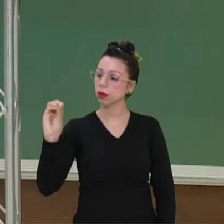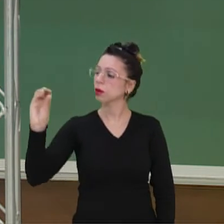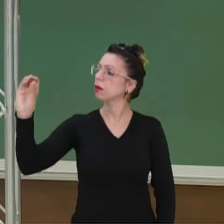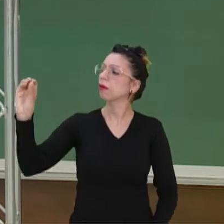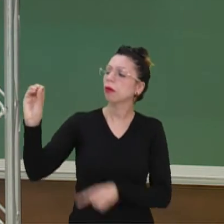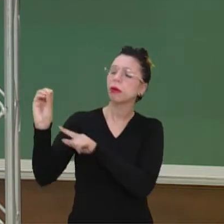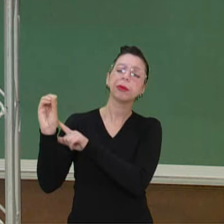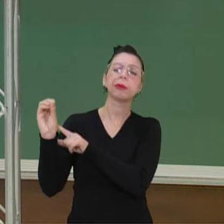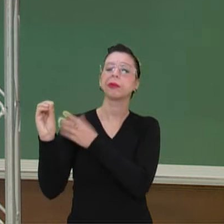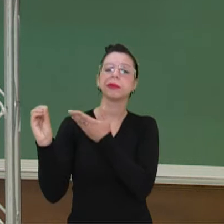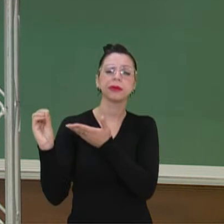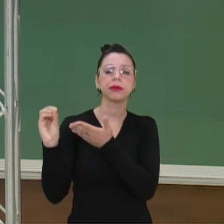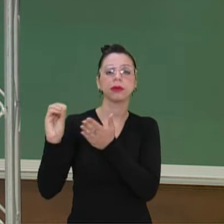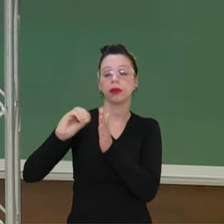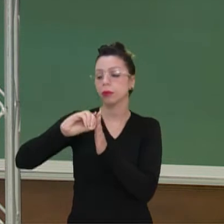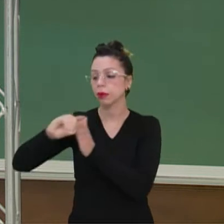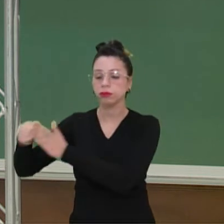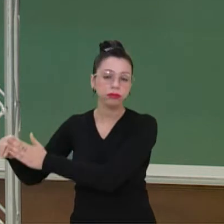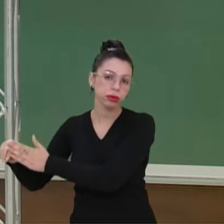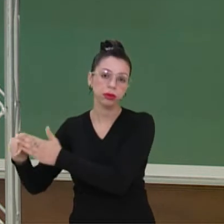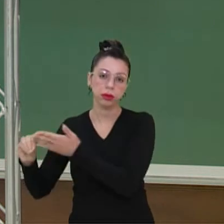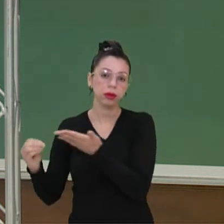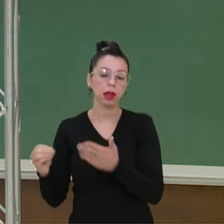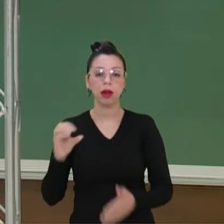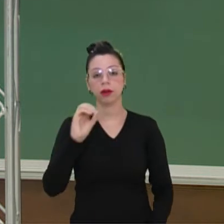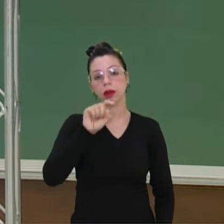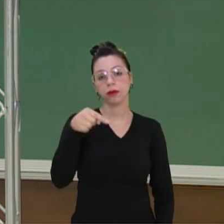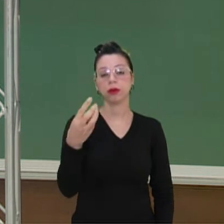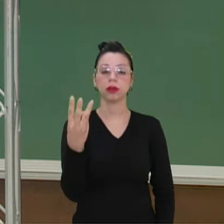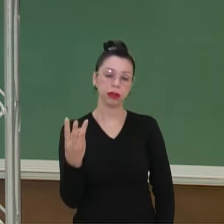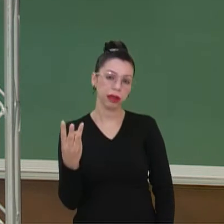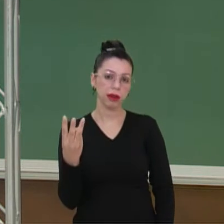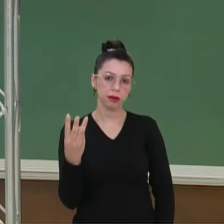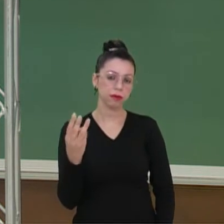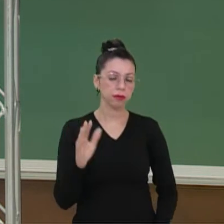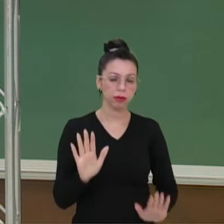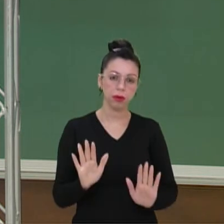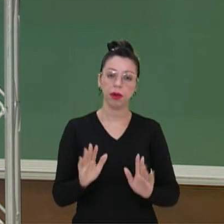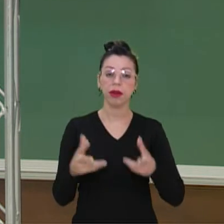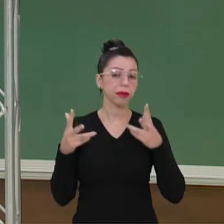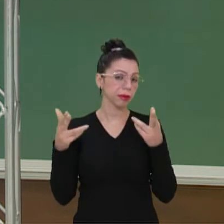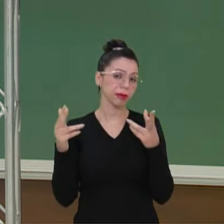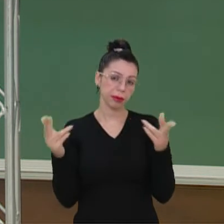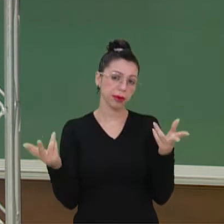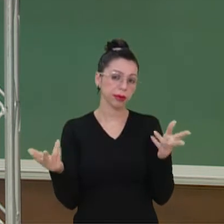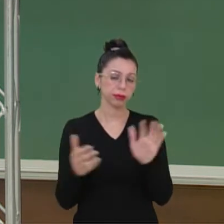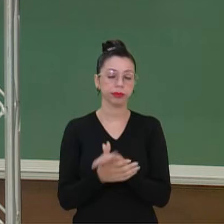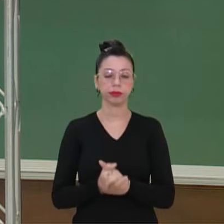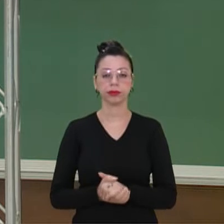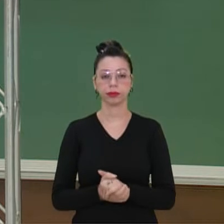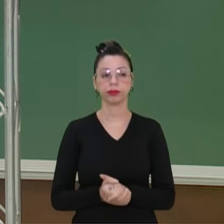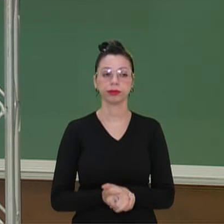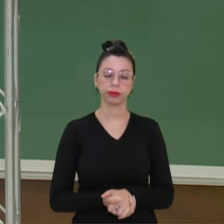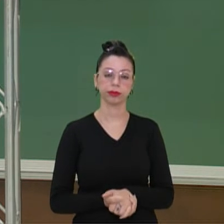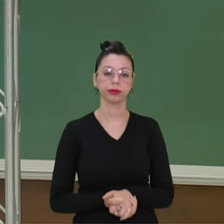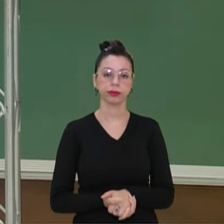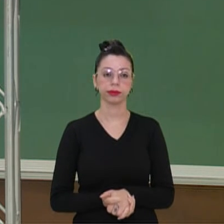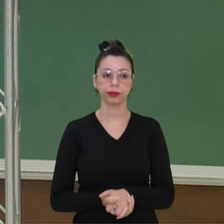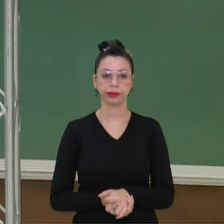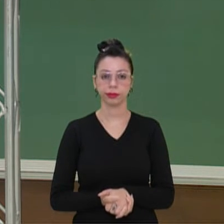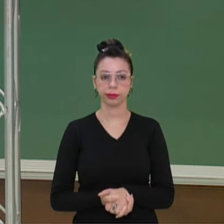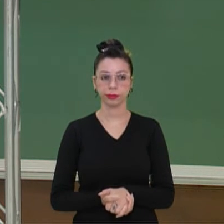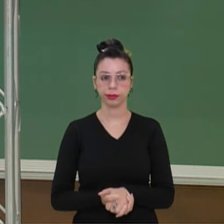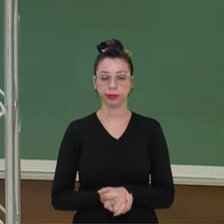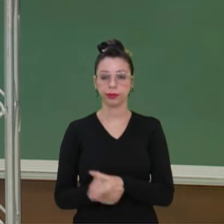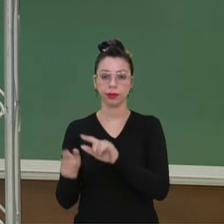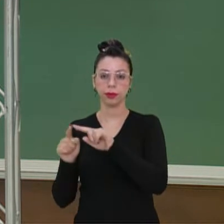ali, depois você pode desprezar, ele não altera em nada. Então, 0,3 ou 0,30 é a mesma coisa, tá bom? Então tá, ó, faça a